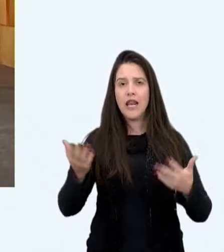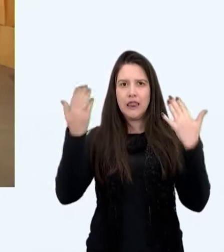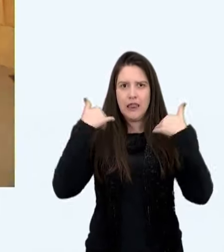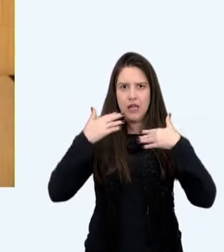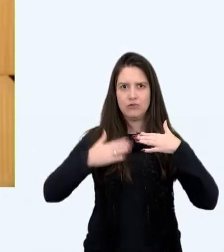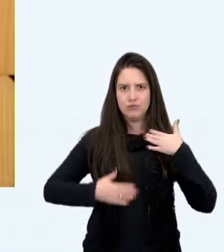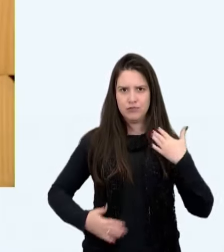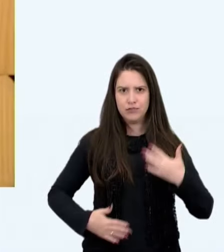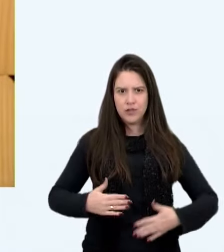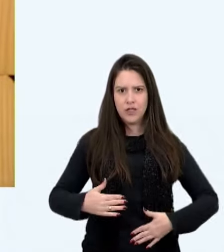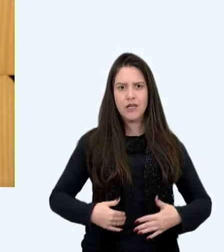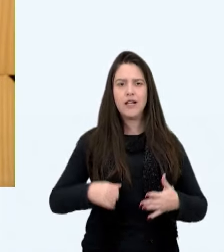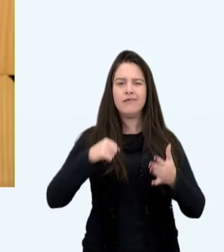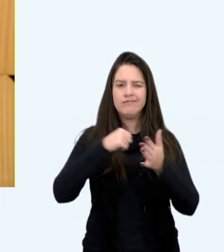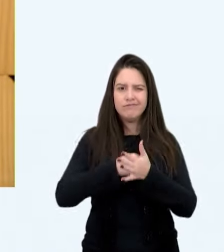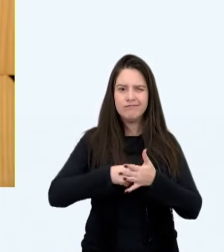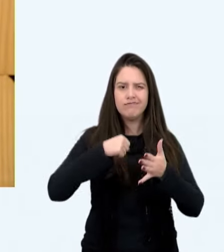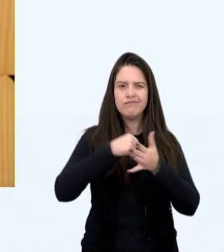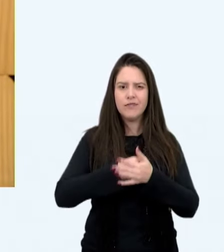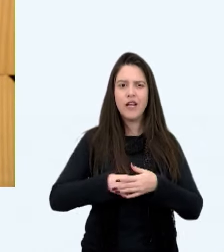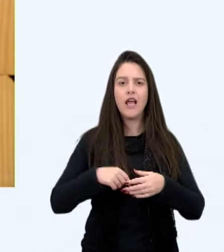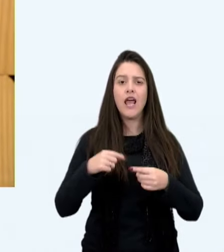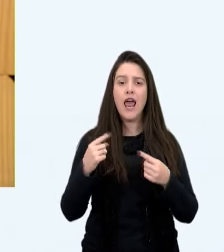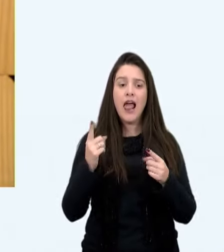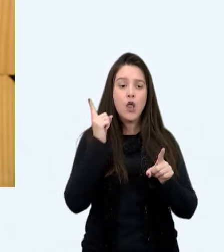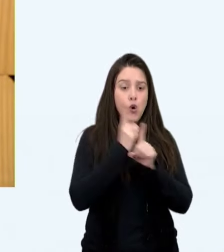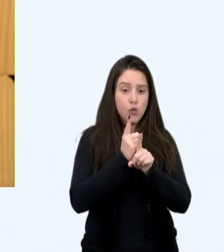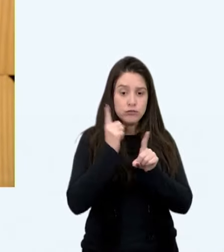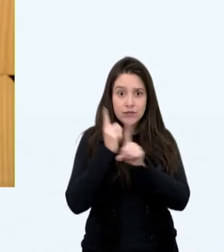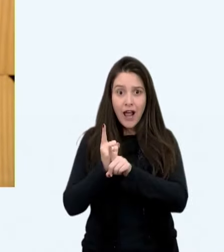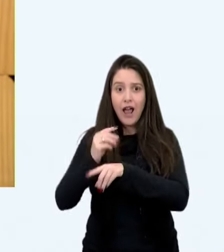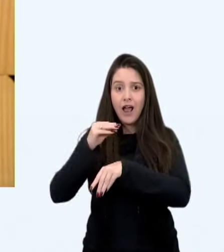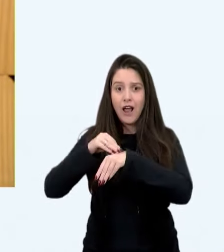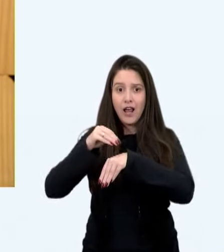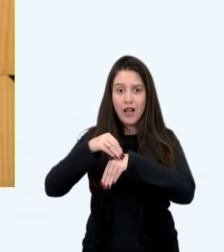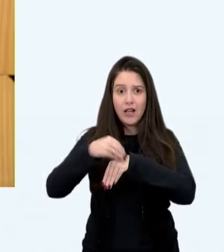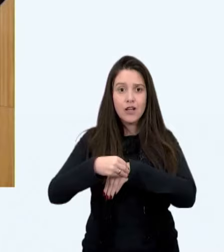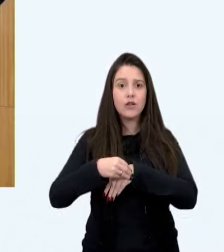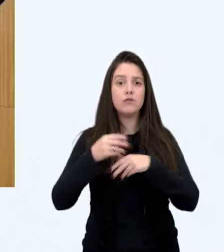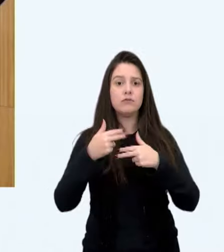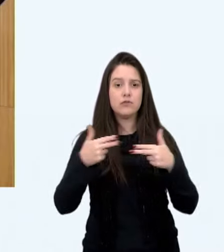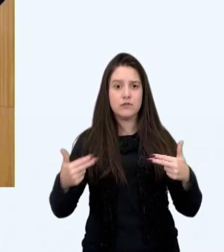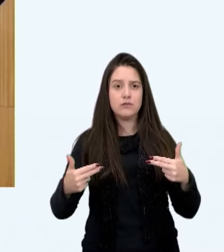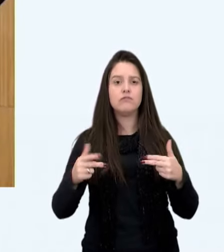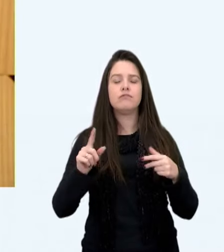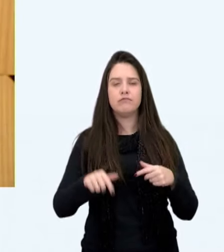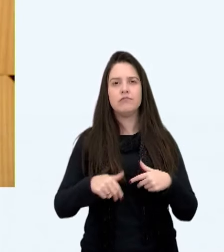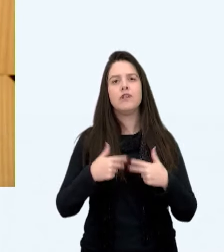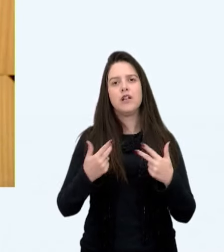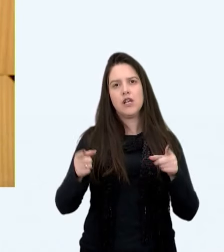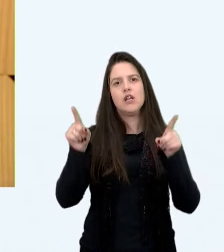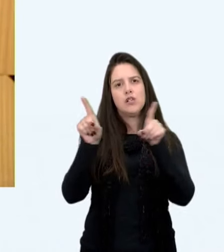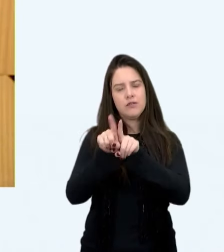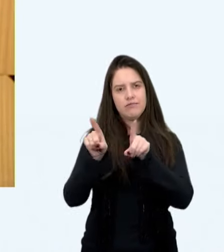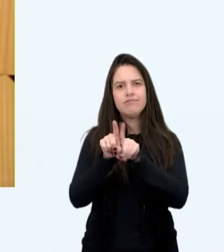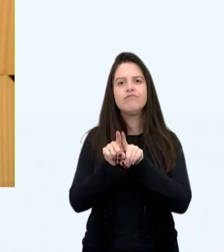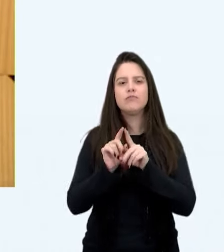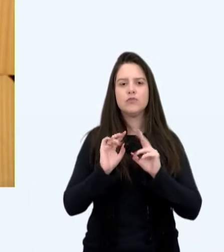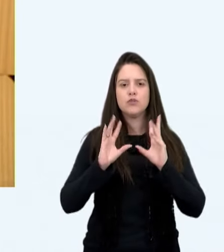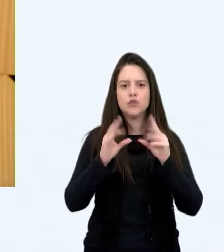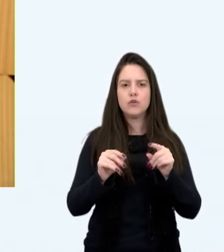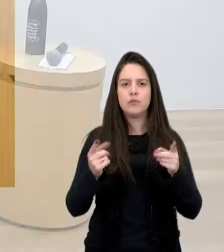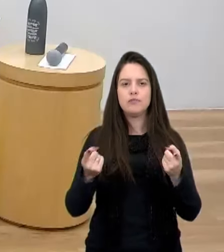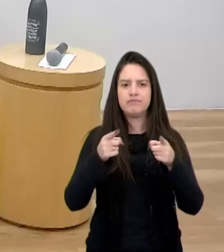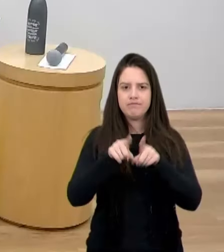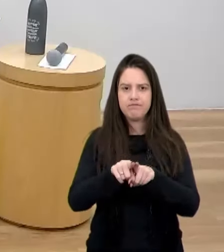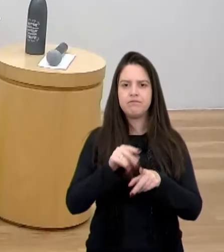uma resistência dessa insulina entrar na célula do organismo. Energia, né? Isso, e com isso também causa a hiperglicemia.